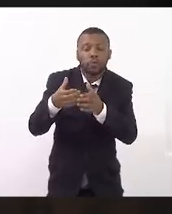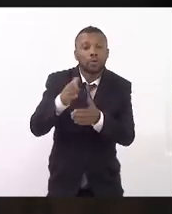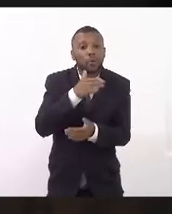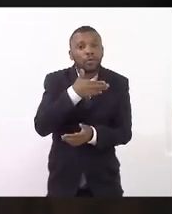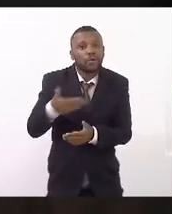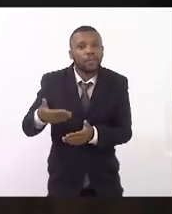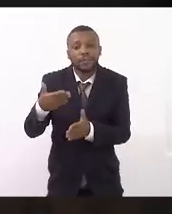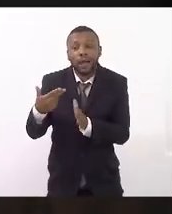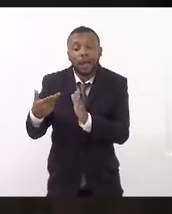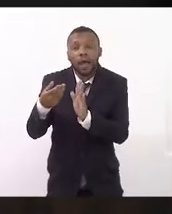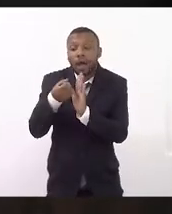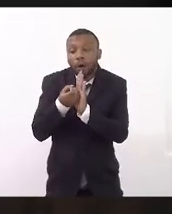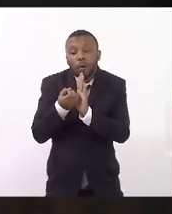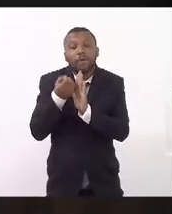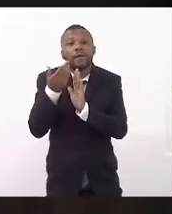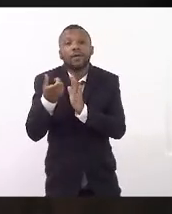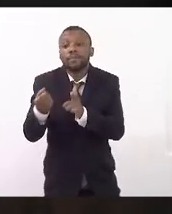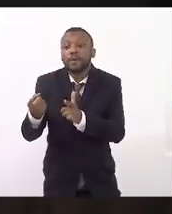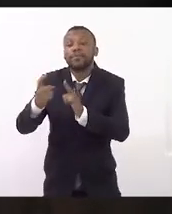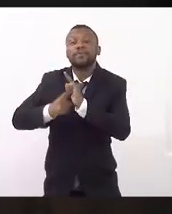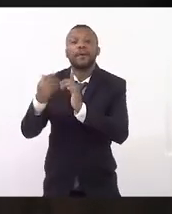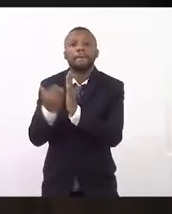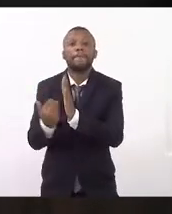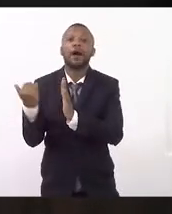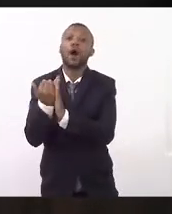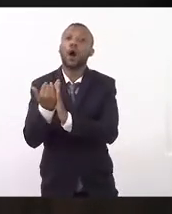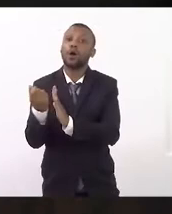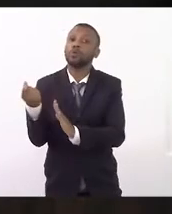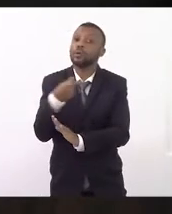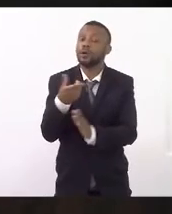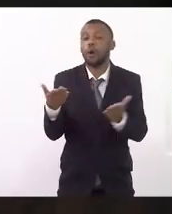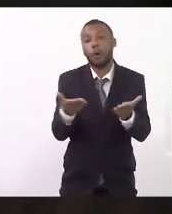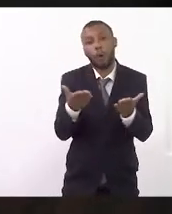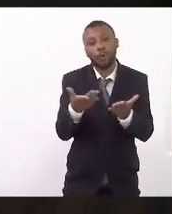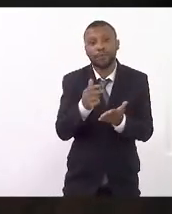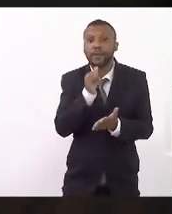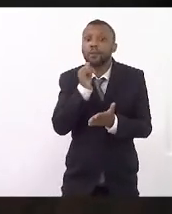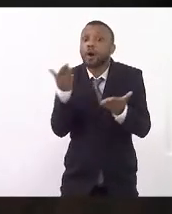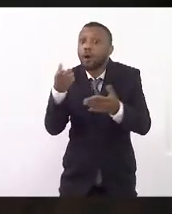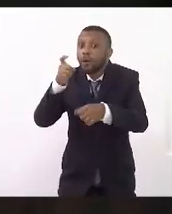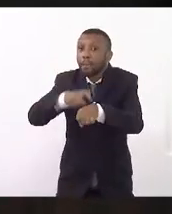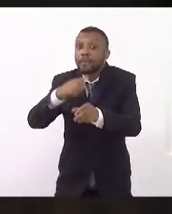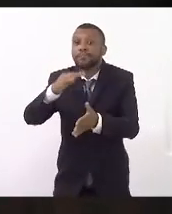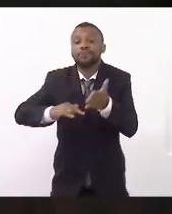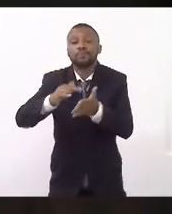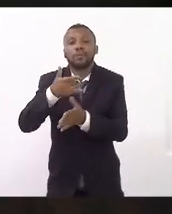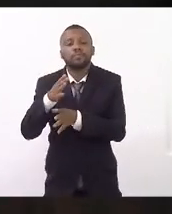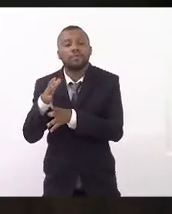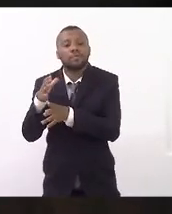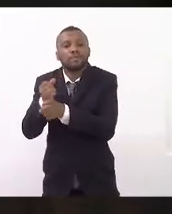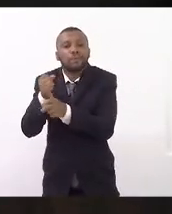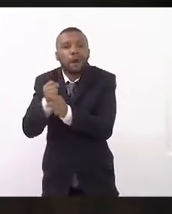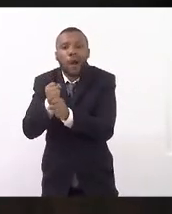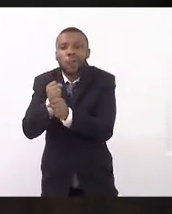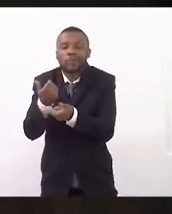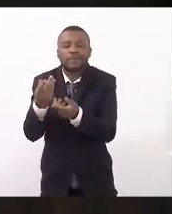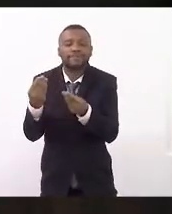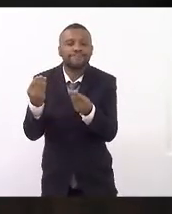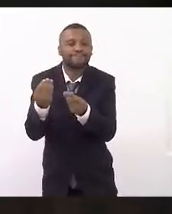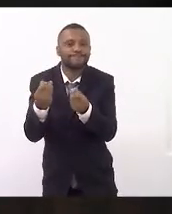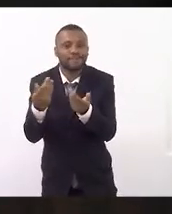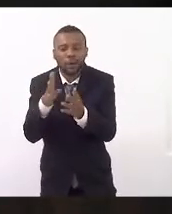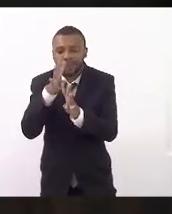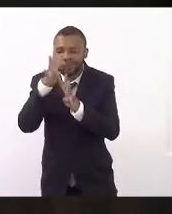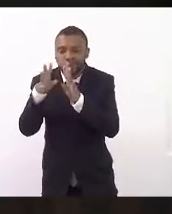dívida maior do que devia. A exemplo agora, no regime de recuperação, eles usaram um cálculo que foram